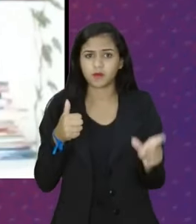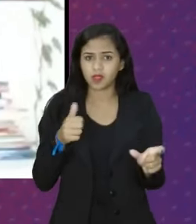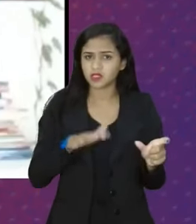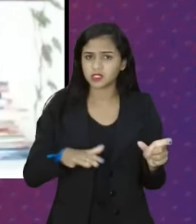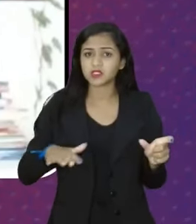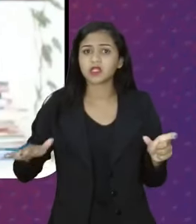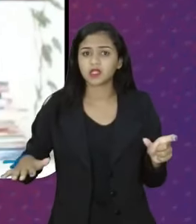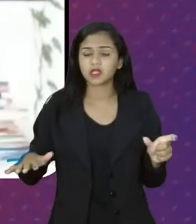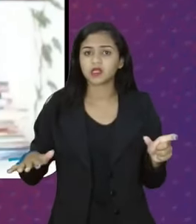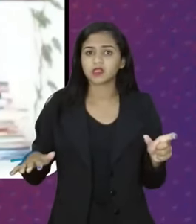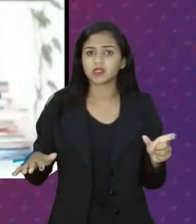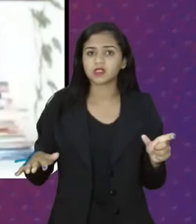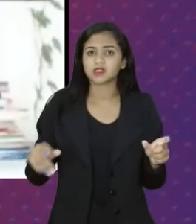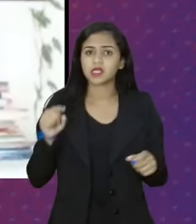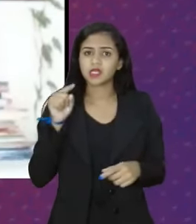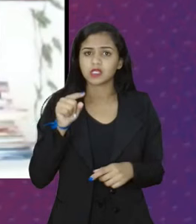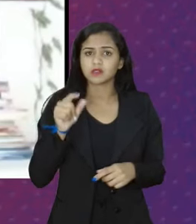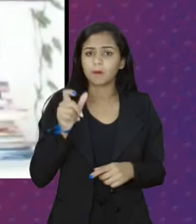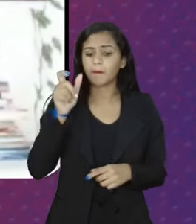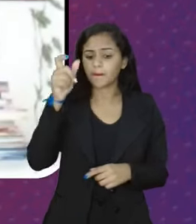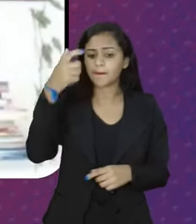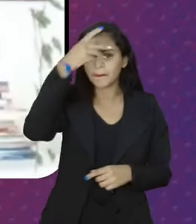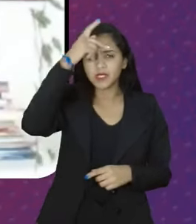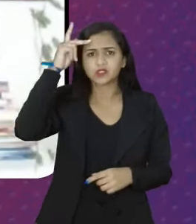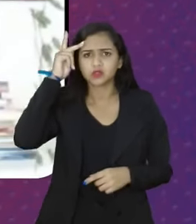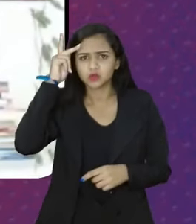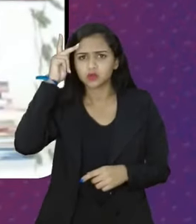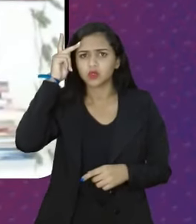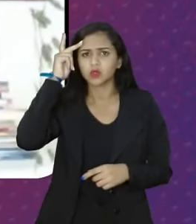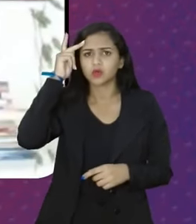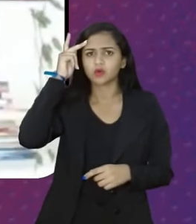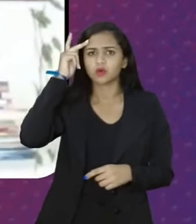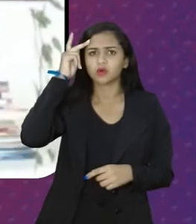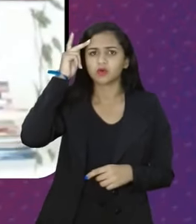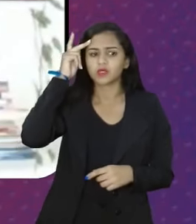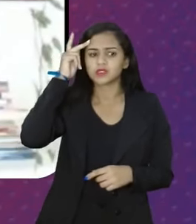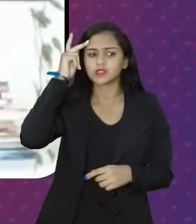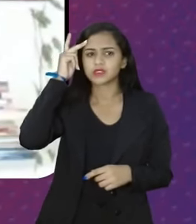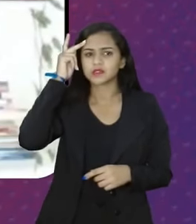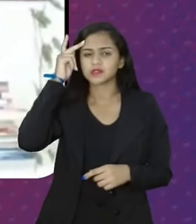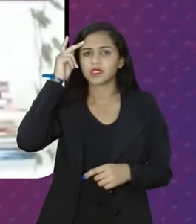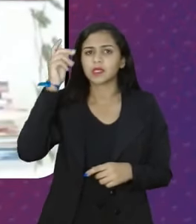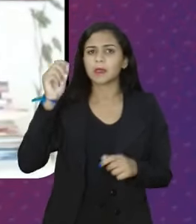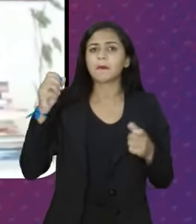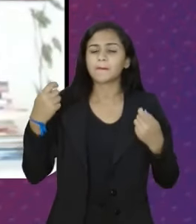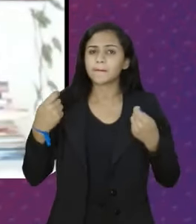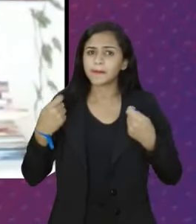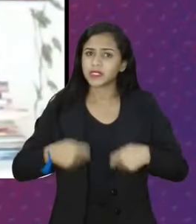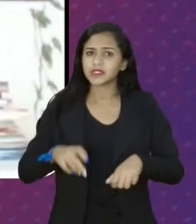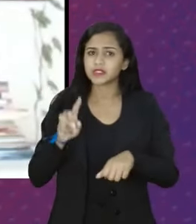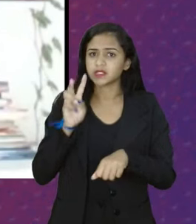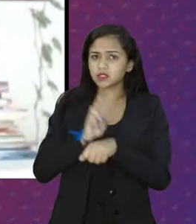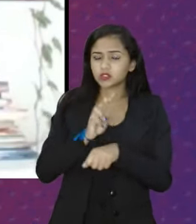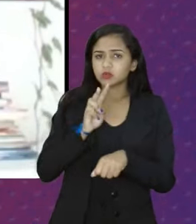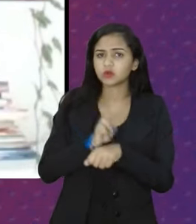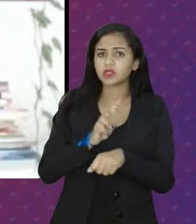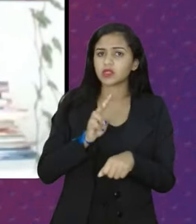crianças pequenas, que são seres frágeis ainda, estão aprendendo, mas são capazes